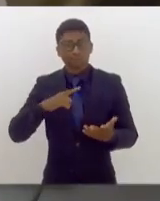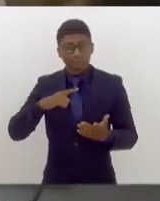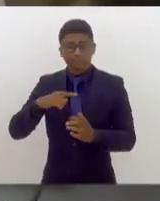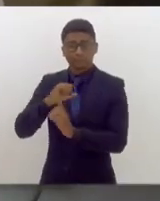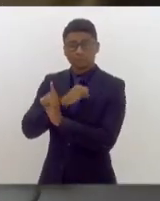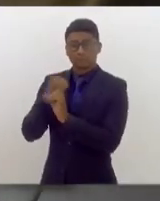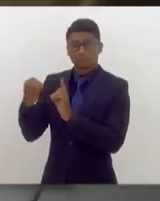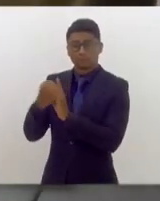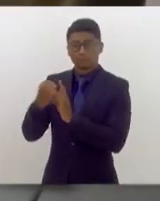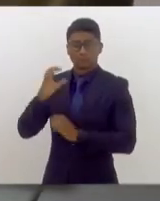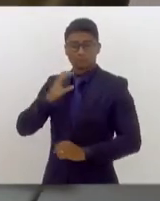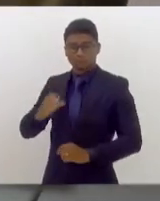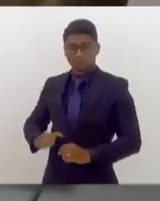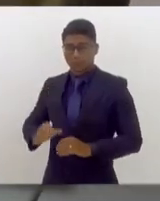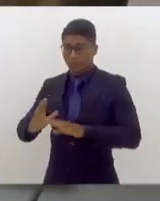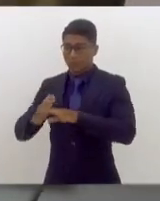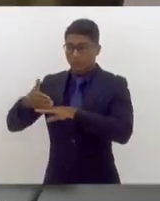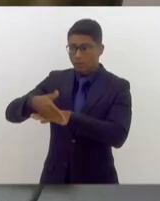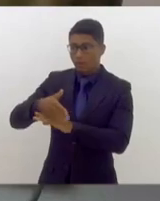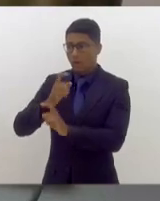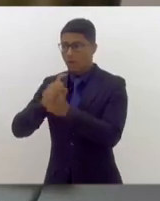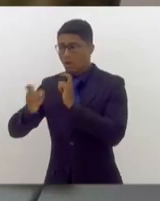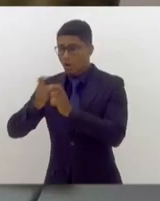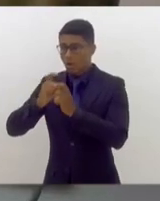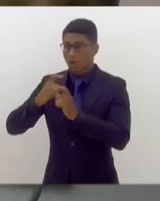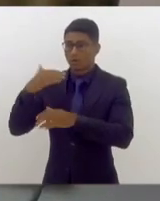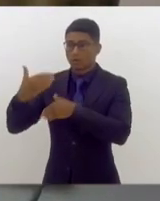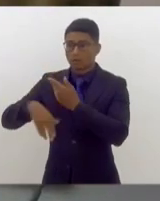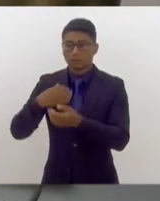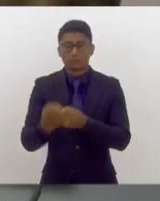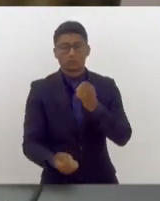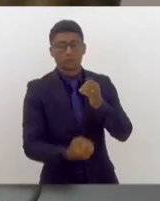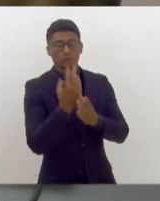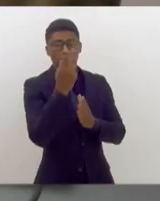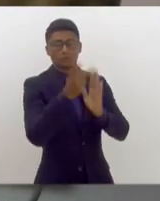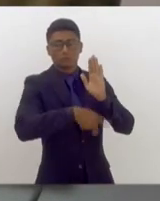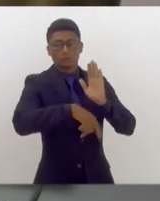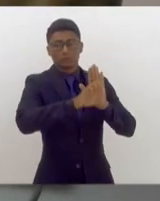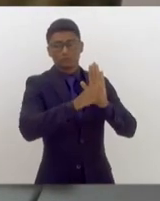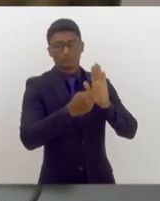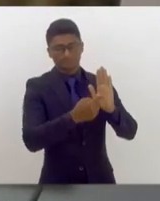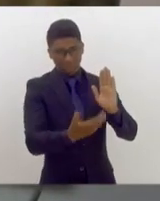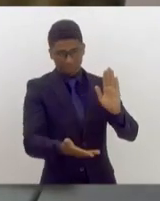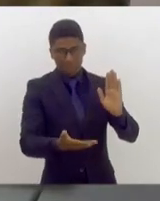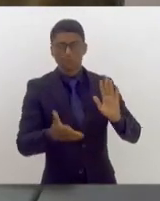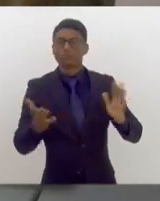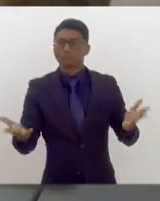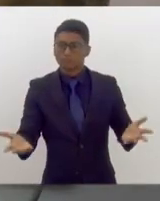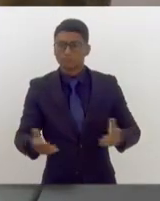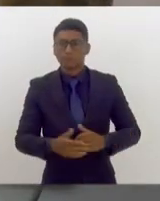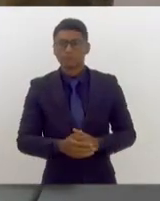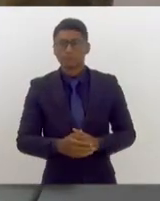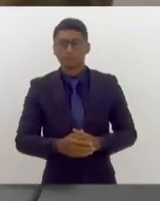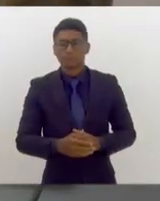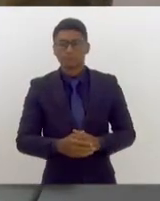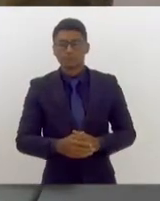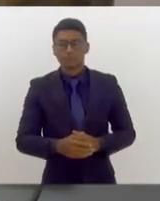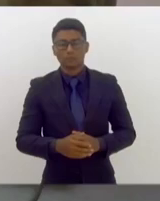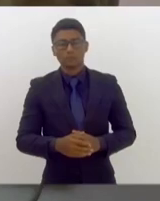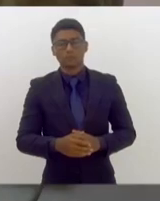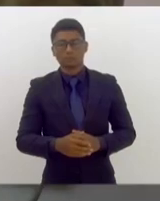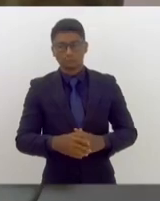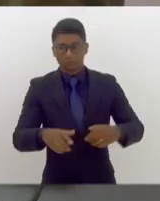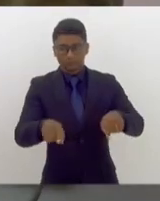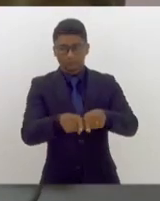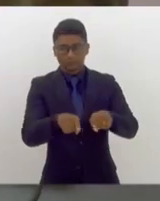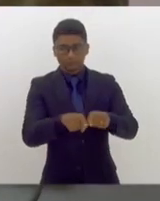sociedade civil, e a gente jamais pode abrir mão disso. E, segundo, ele acaba trazendo um perfil e uma